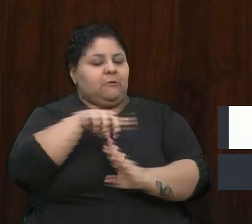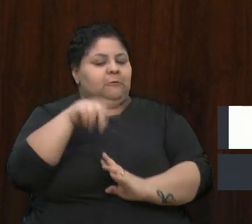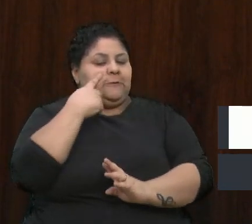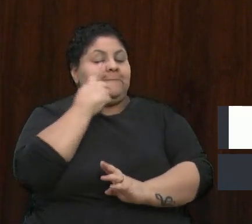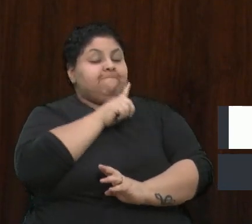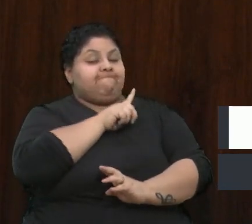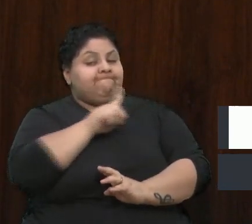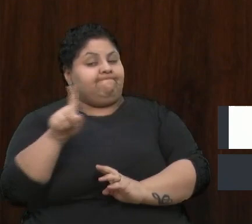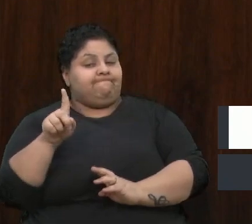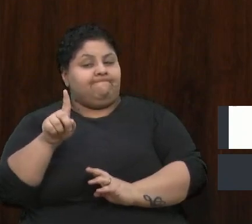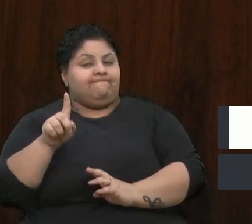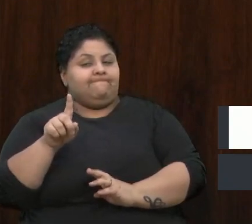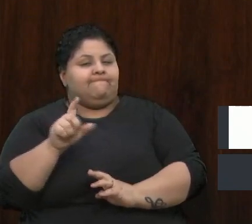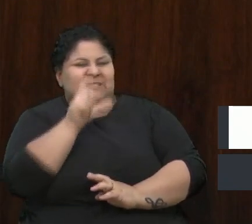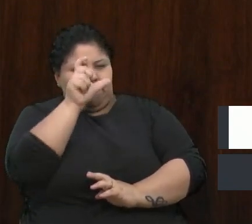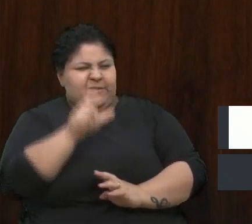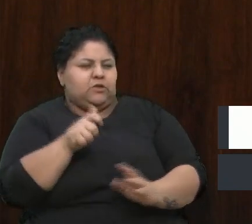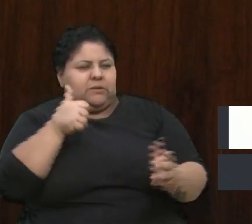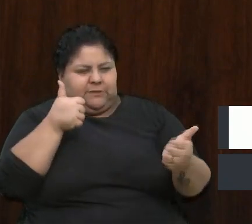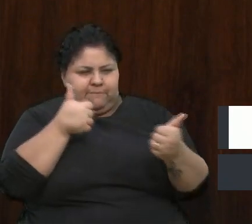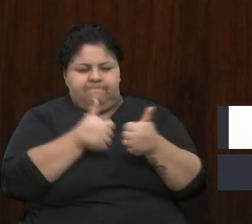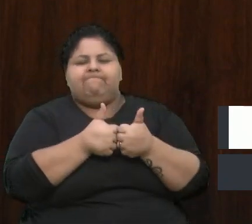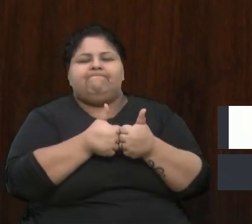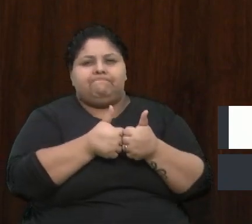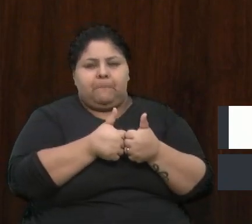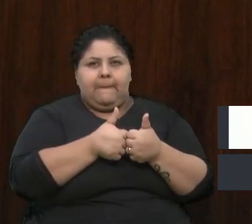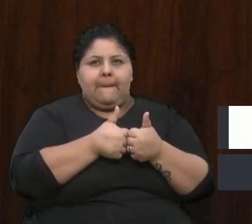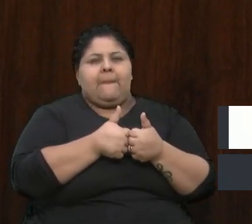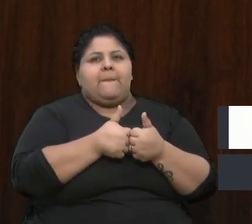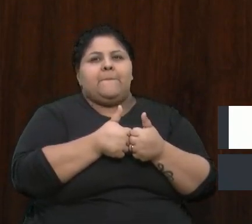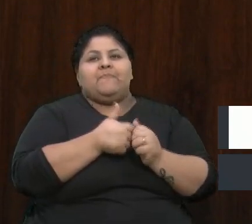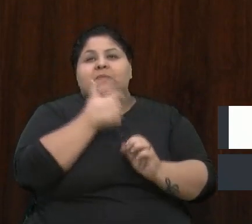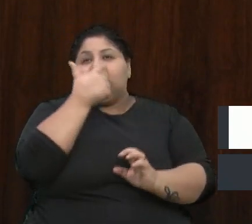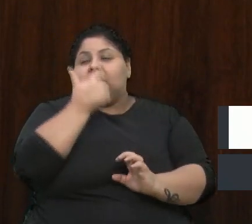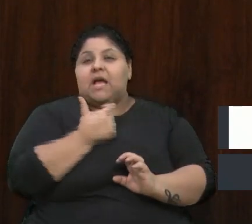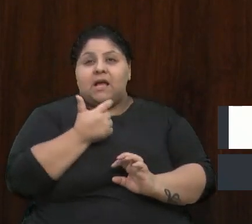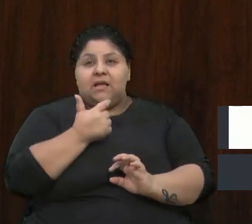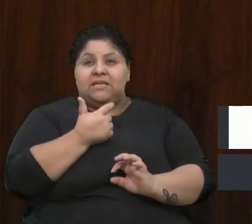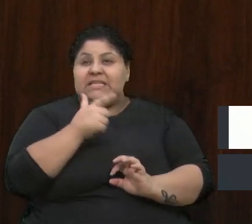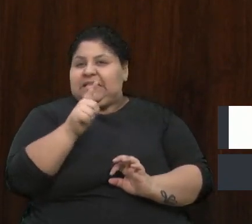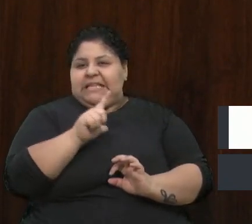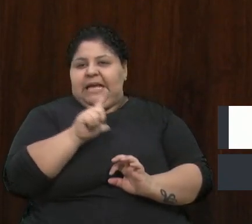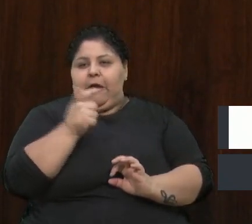vezes, até pessoas próximas que acham que praticamente tem que